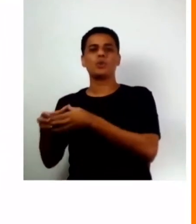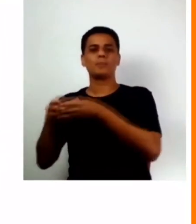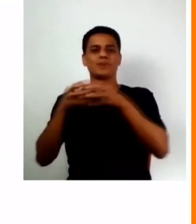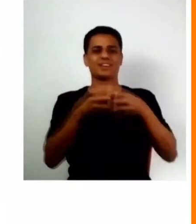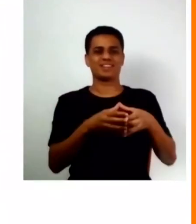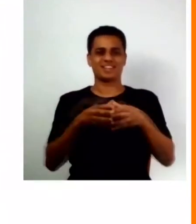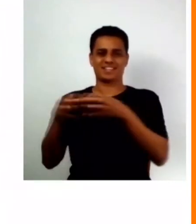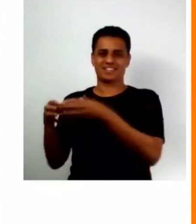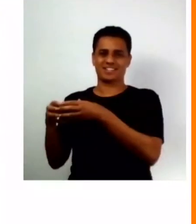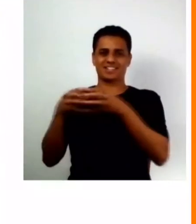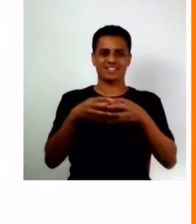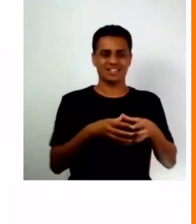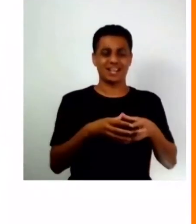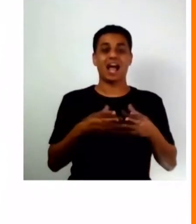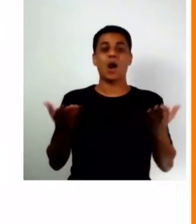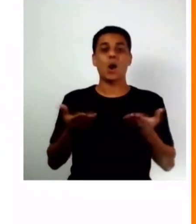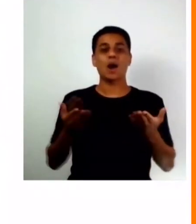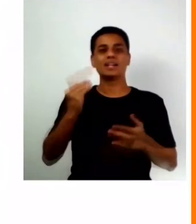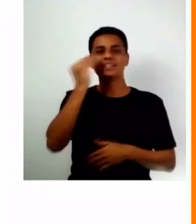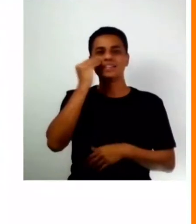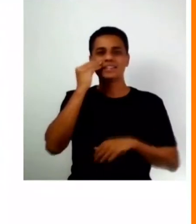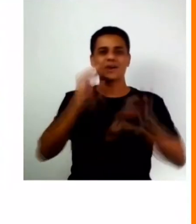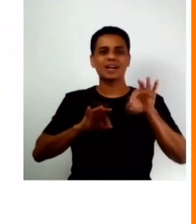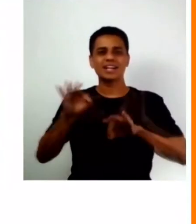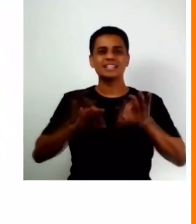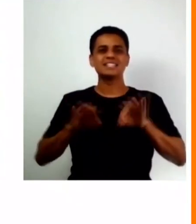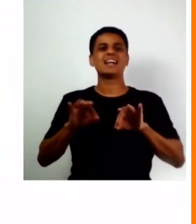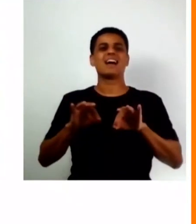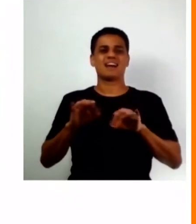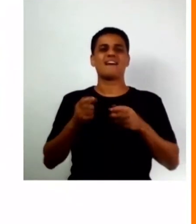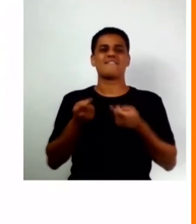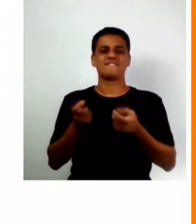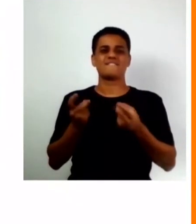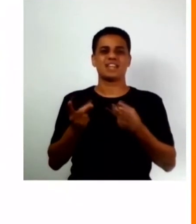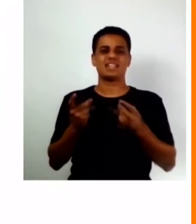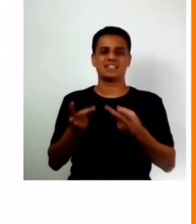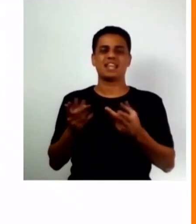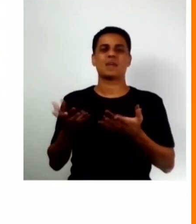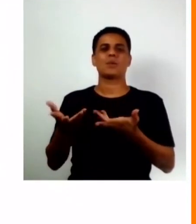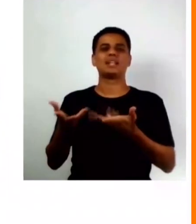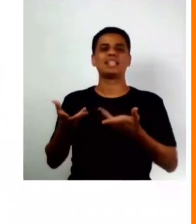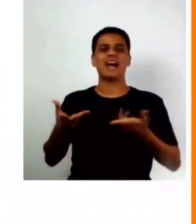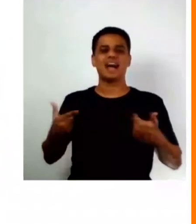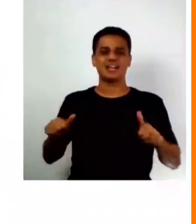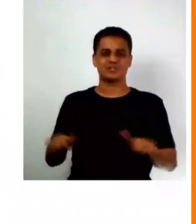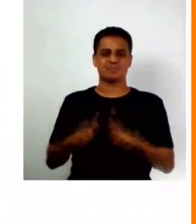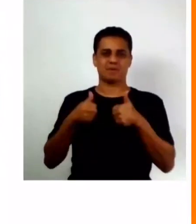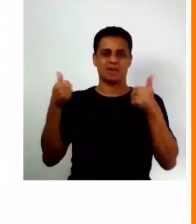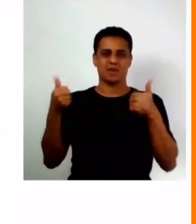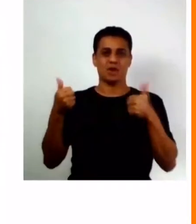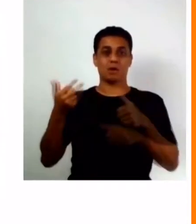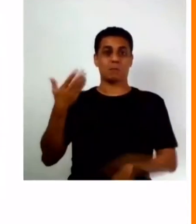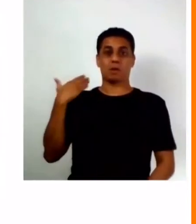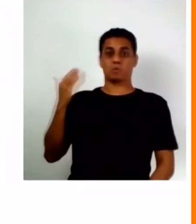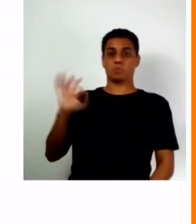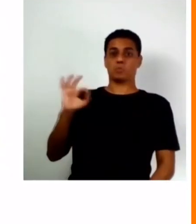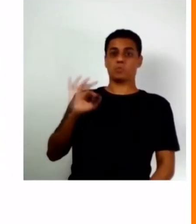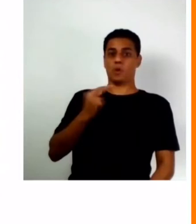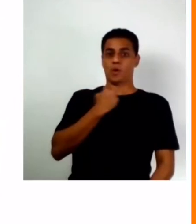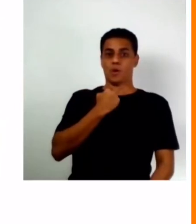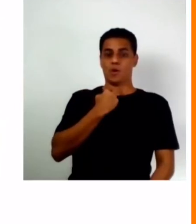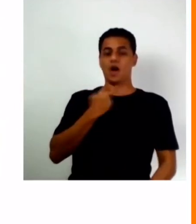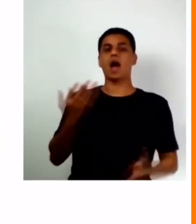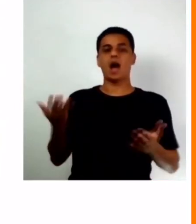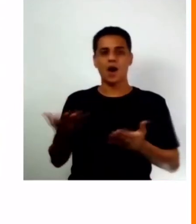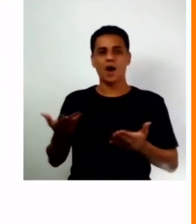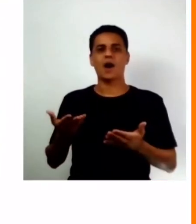a calidad de visitas con grupos pequenos, porque é unha calidad de visita que non podría ser de outro lugar. Por tanto, están aparecendo novas